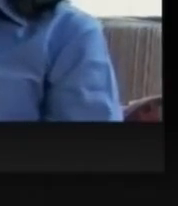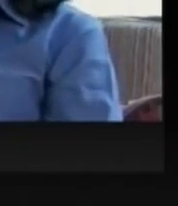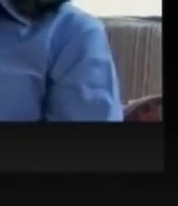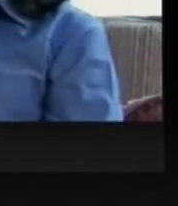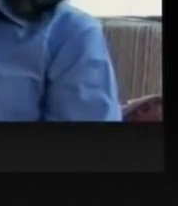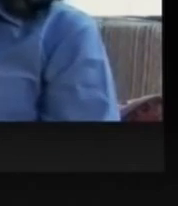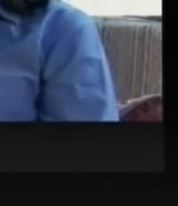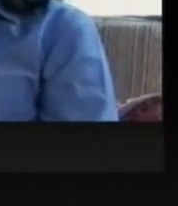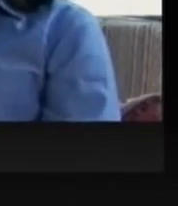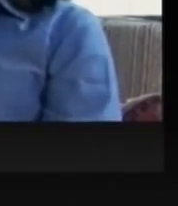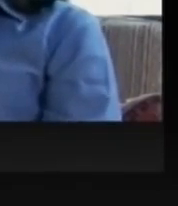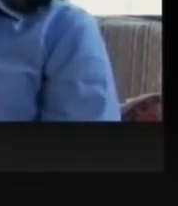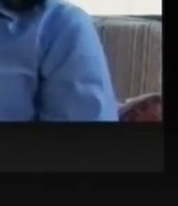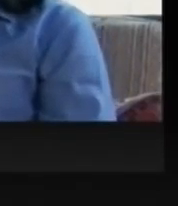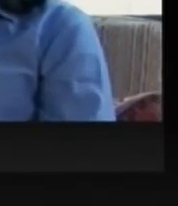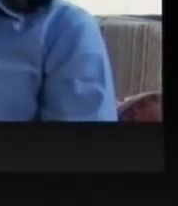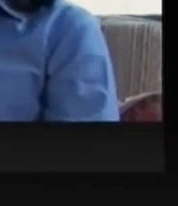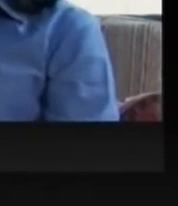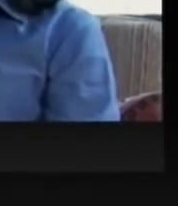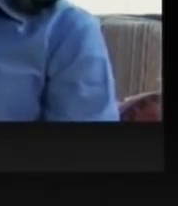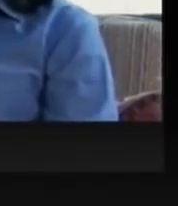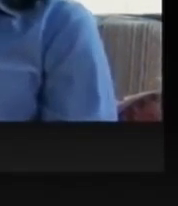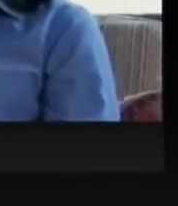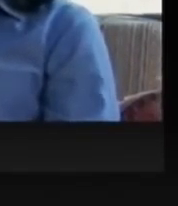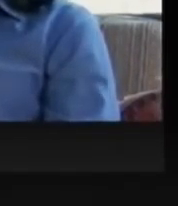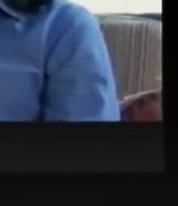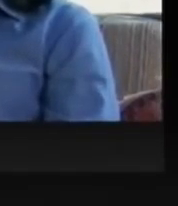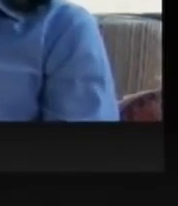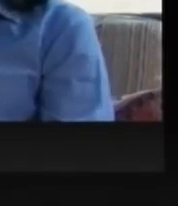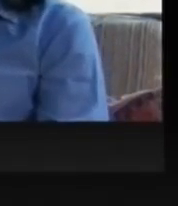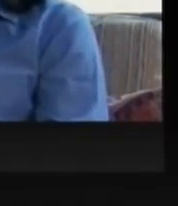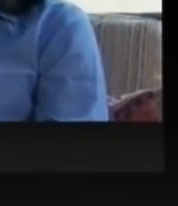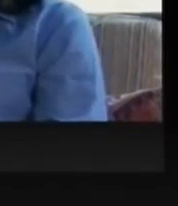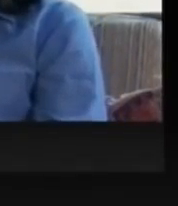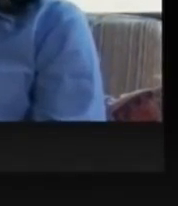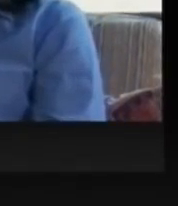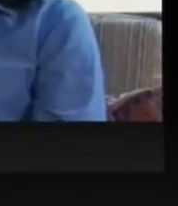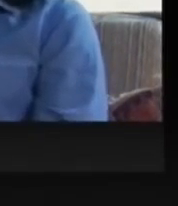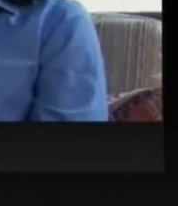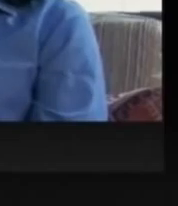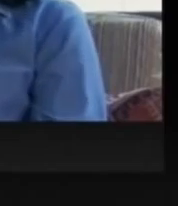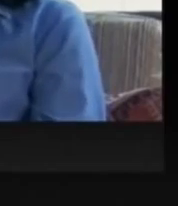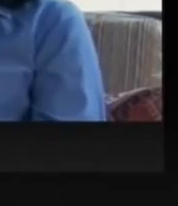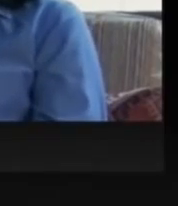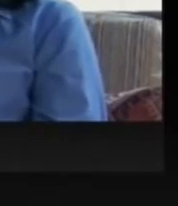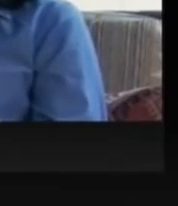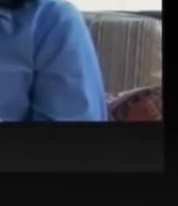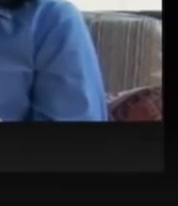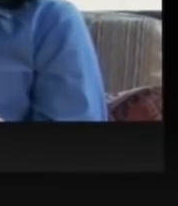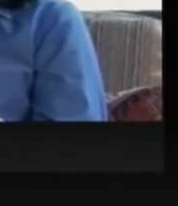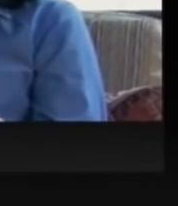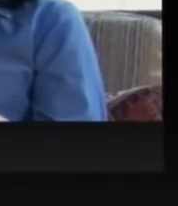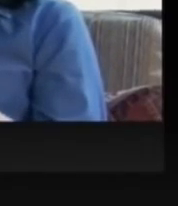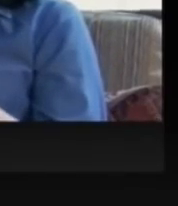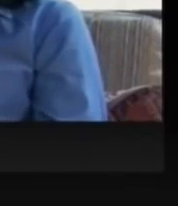interessante em gênero é que ele pode ser uma bandeira de luta, ele pode ser